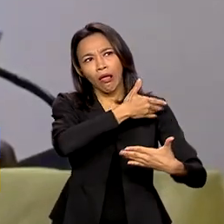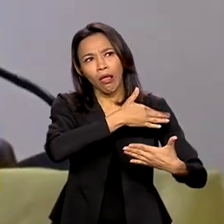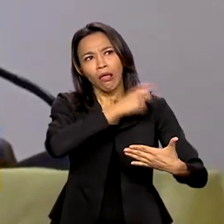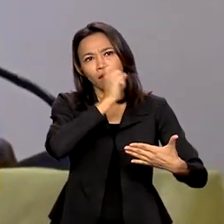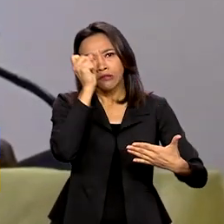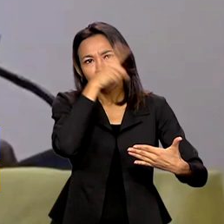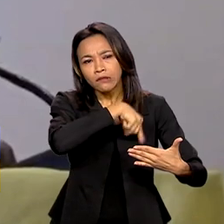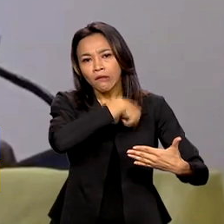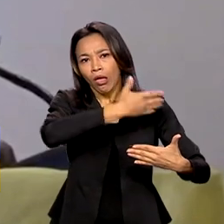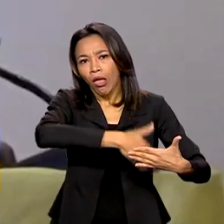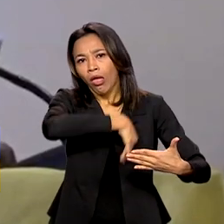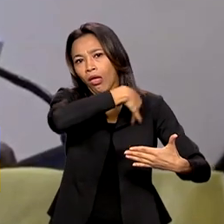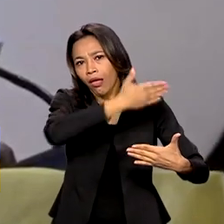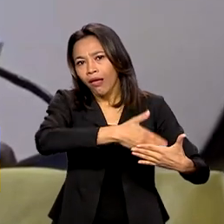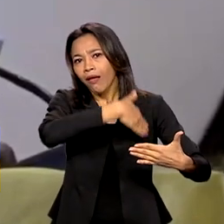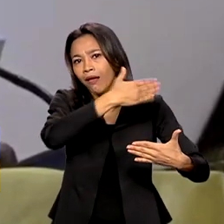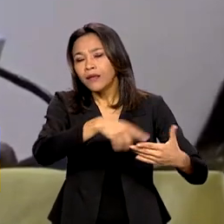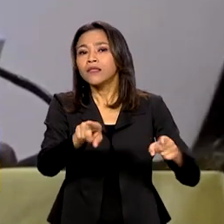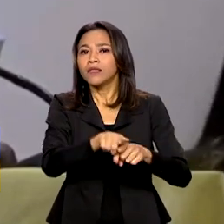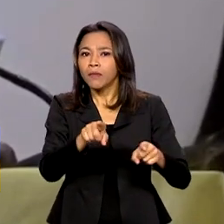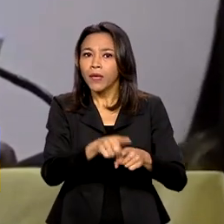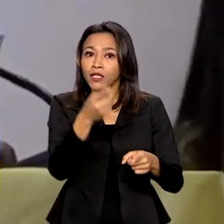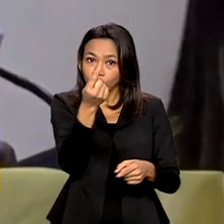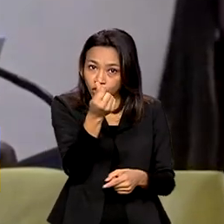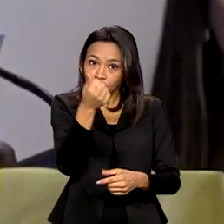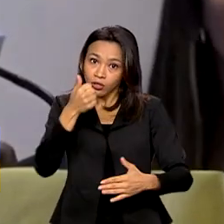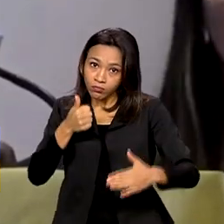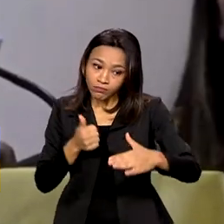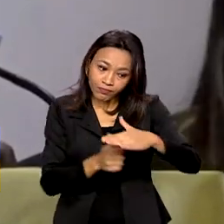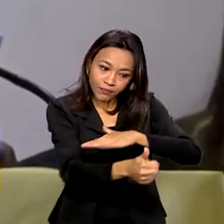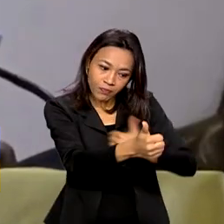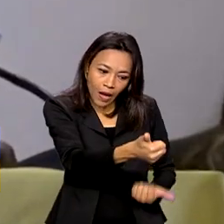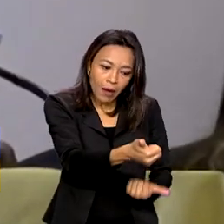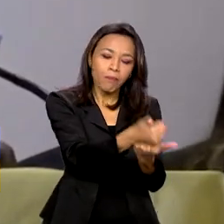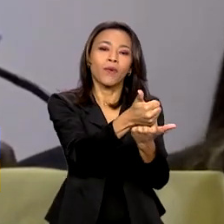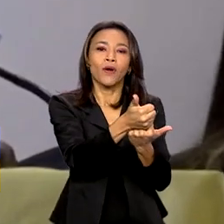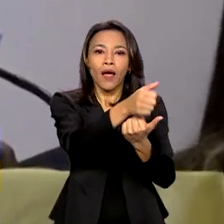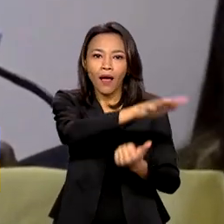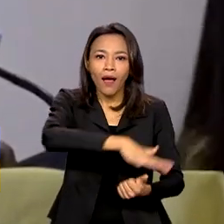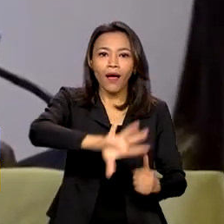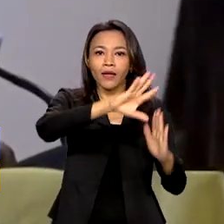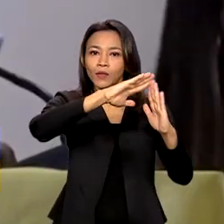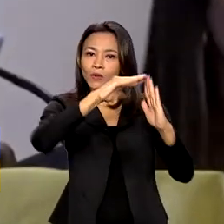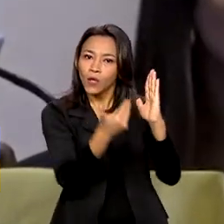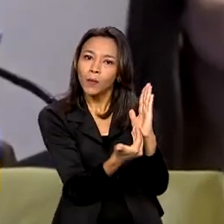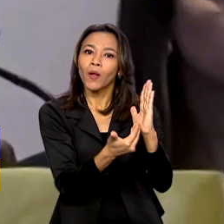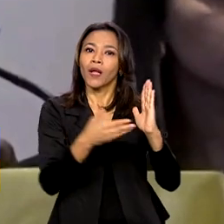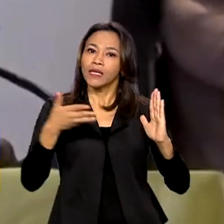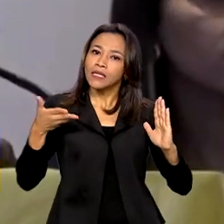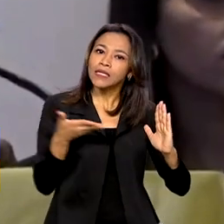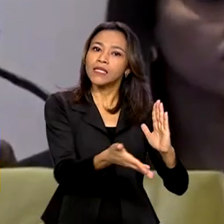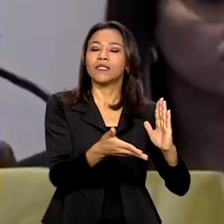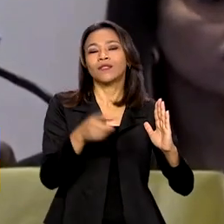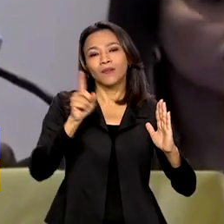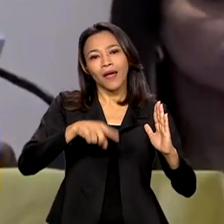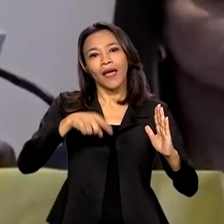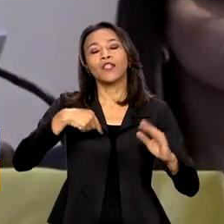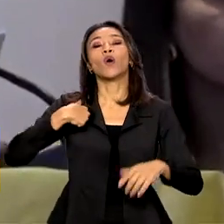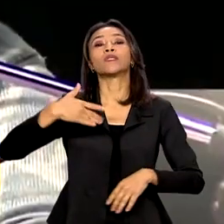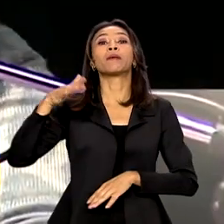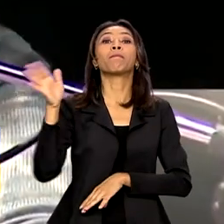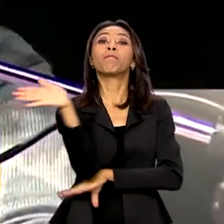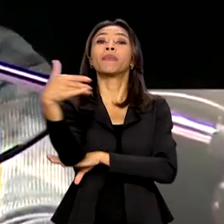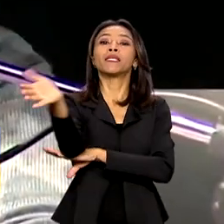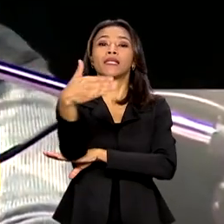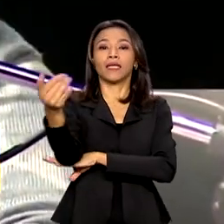a verba para a titulação dos territórios quilombola. Essa é a nossa bandeira máxima no estado de Santa Catarina.